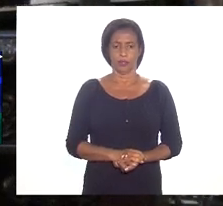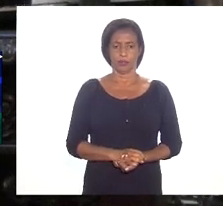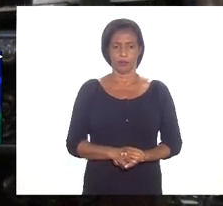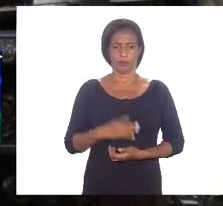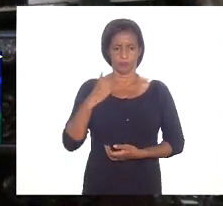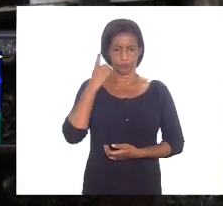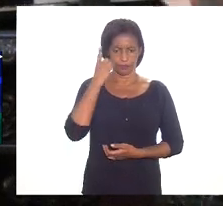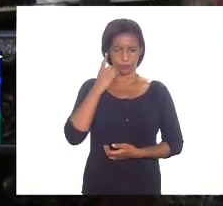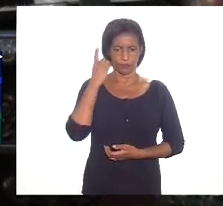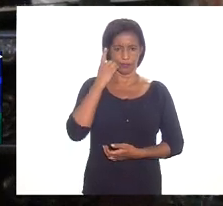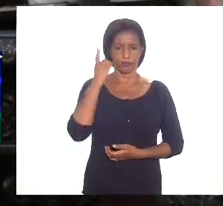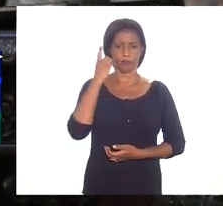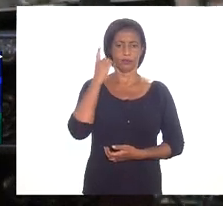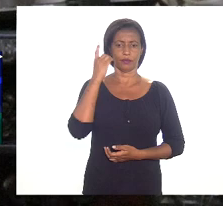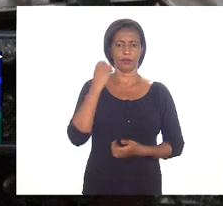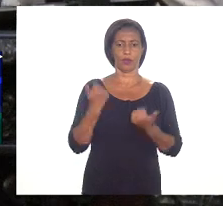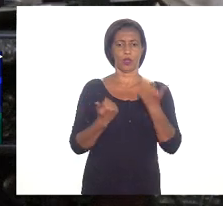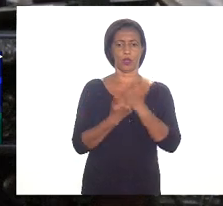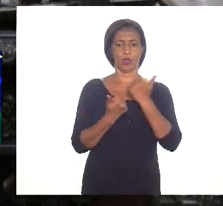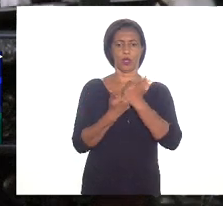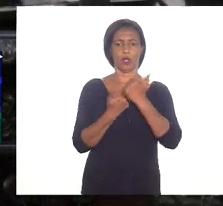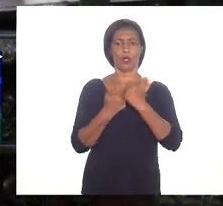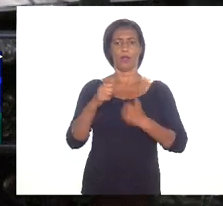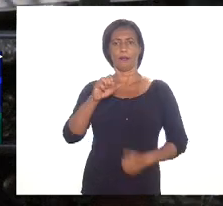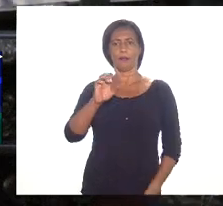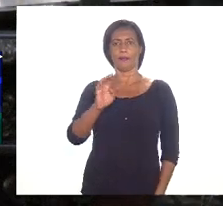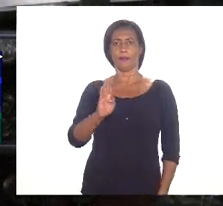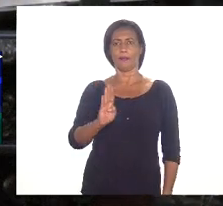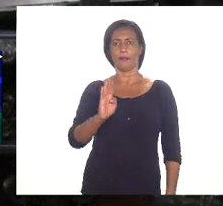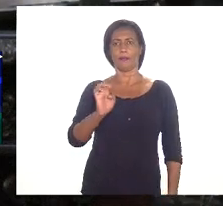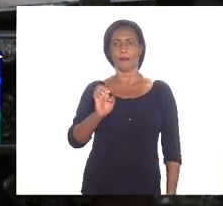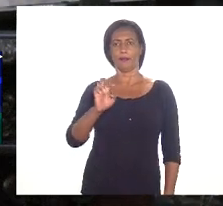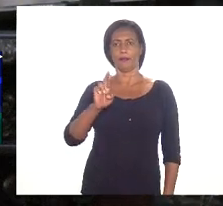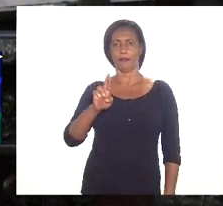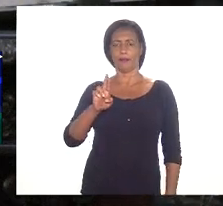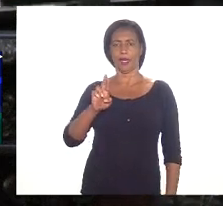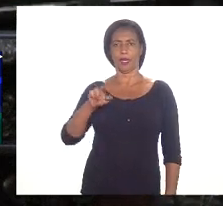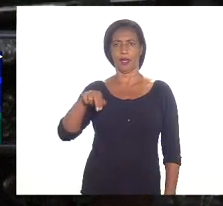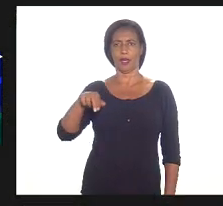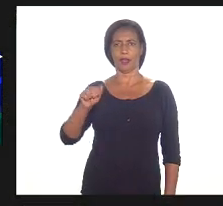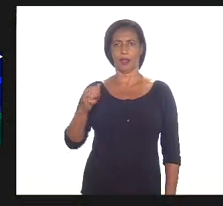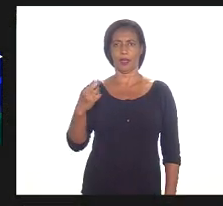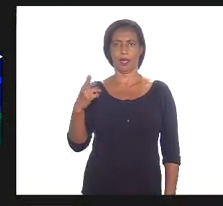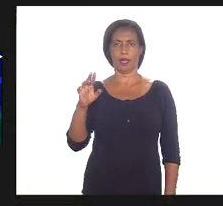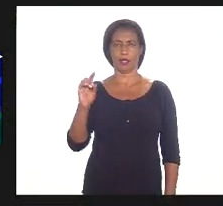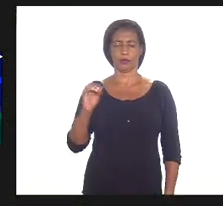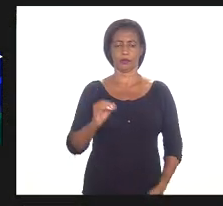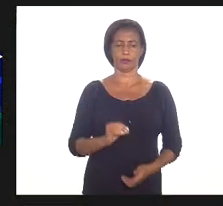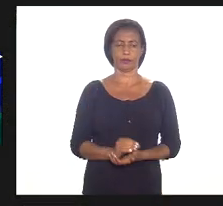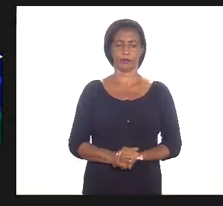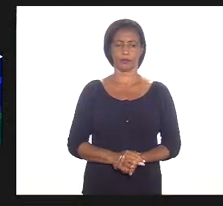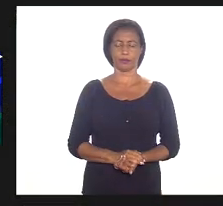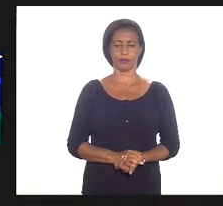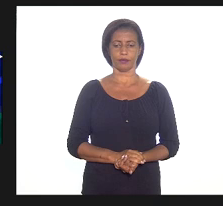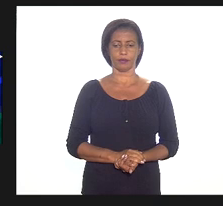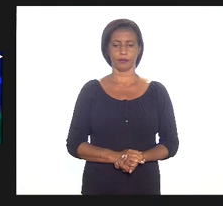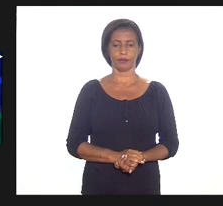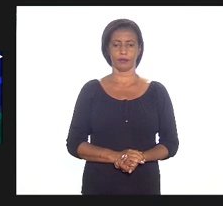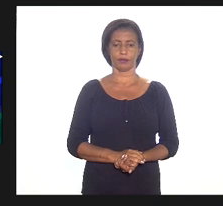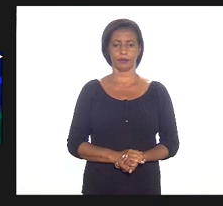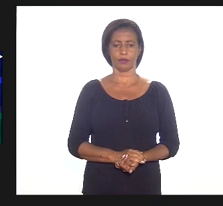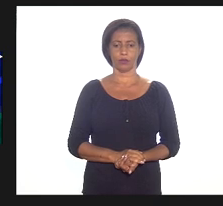o deputado Subtenente Bernardo E aí Ah